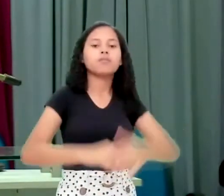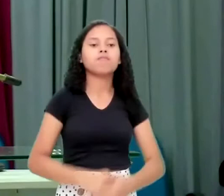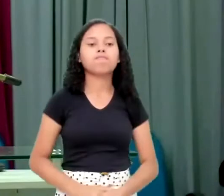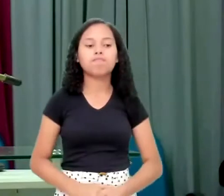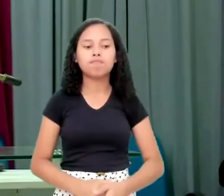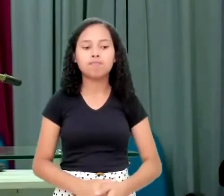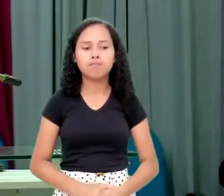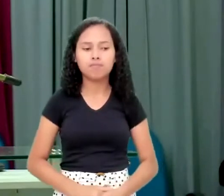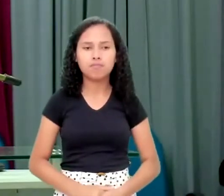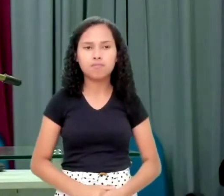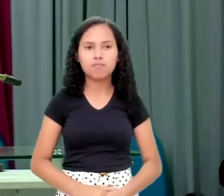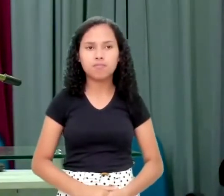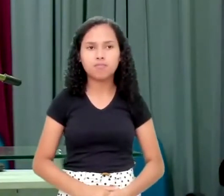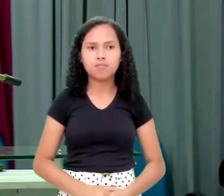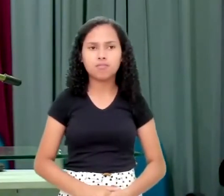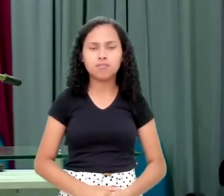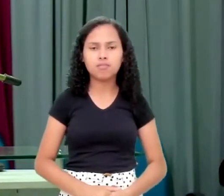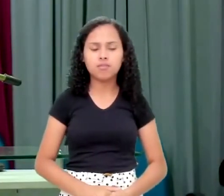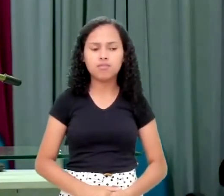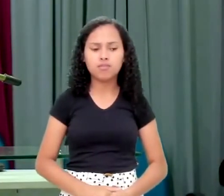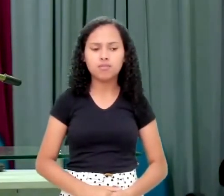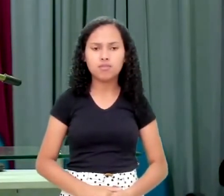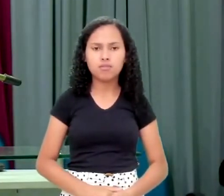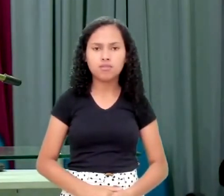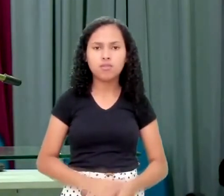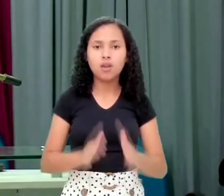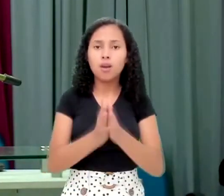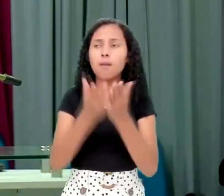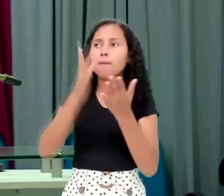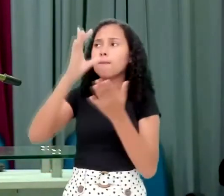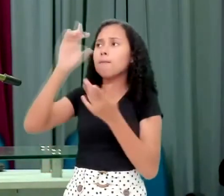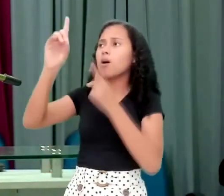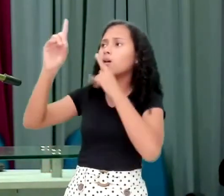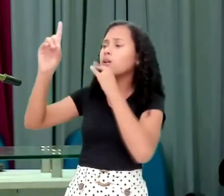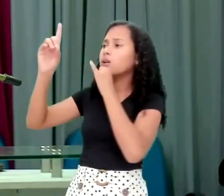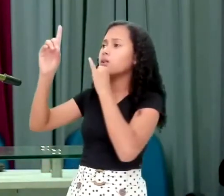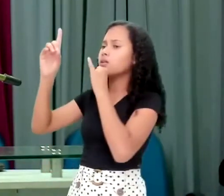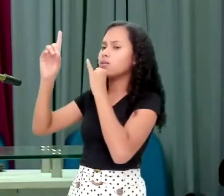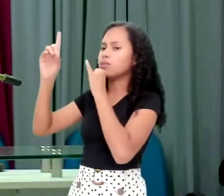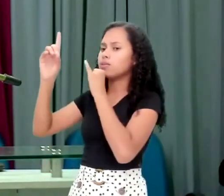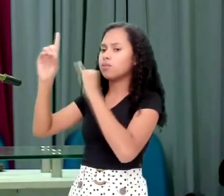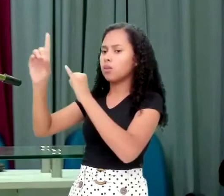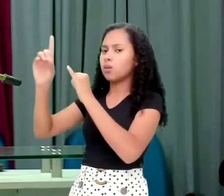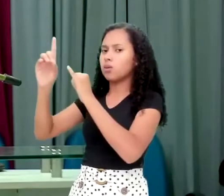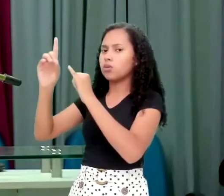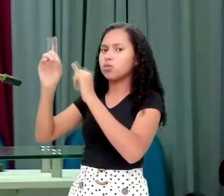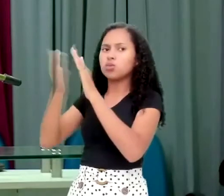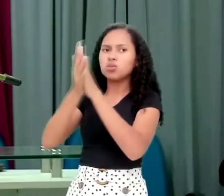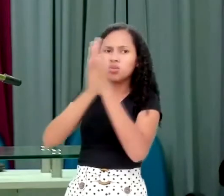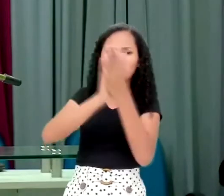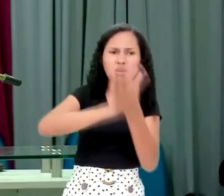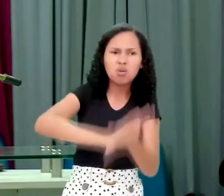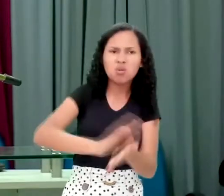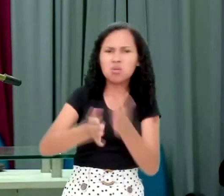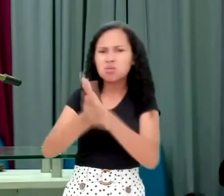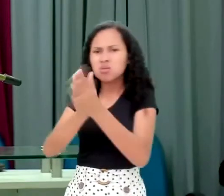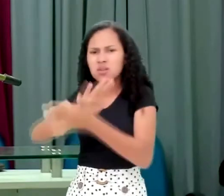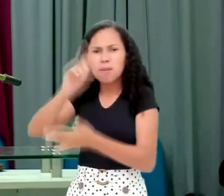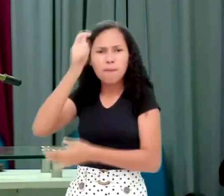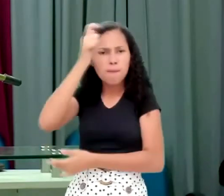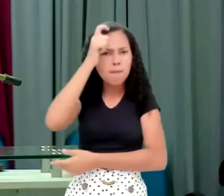abastança. Aleluia! Pai, a tua palavra diz que o Senhor repreenderá o devorador, o migrador,